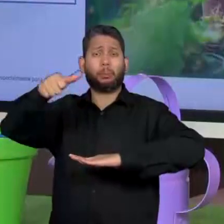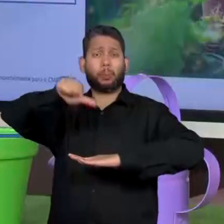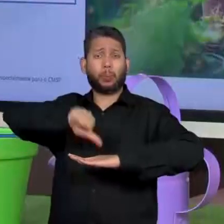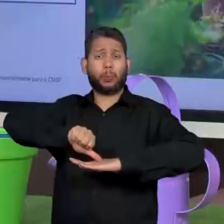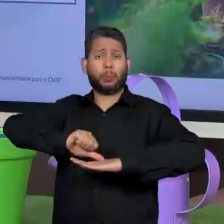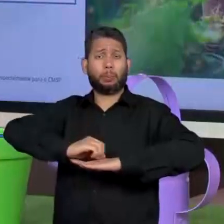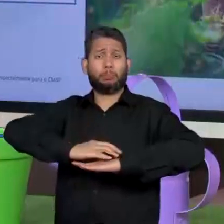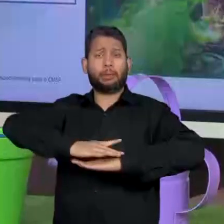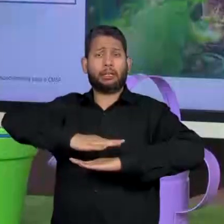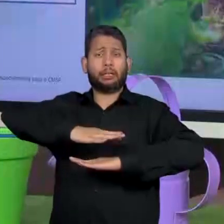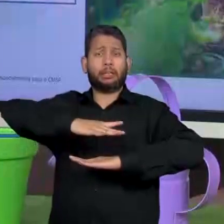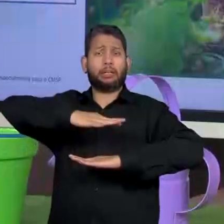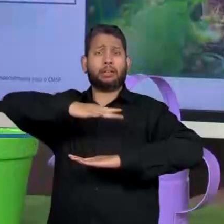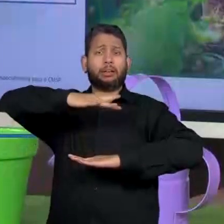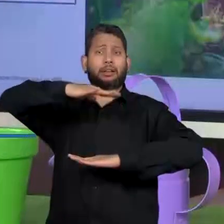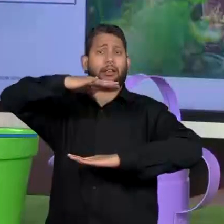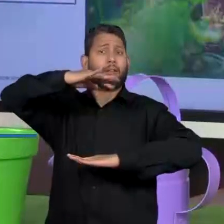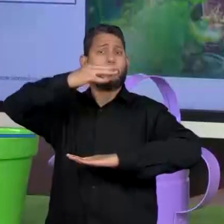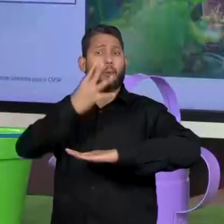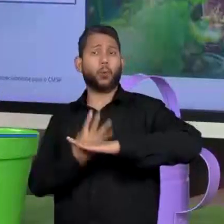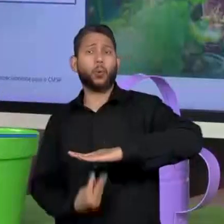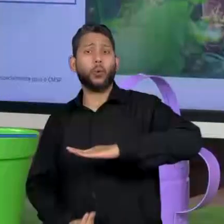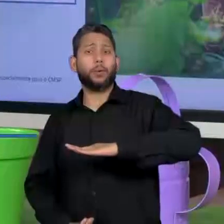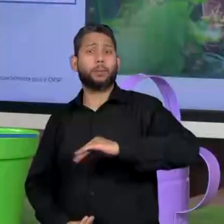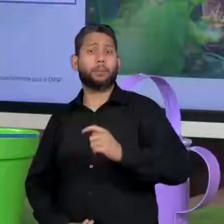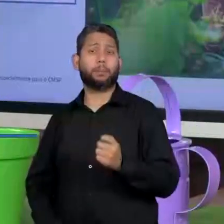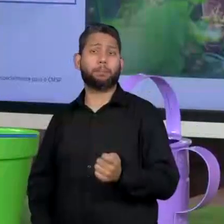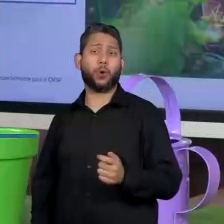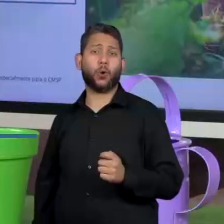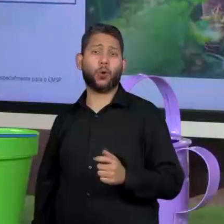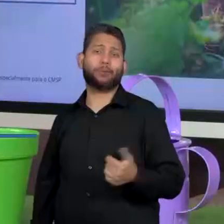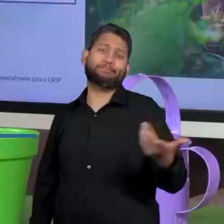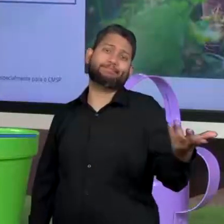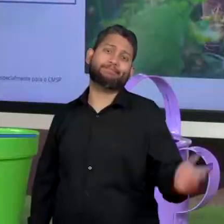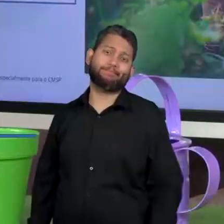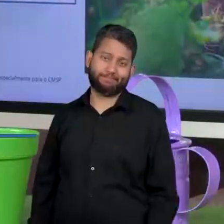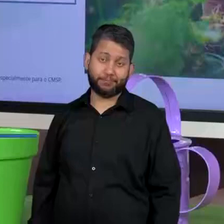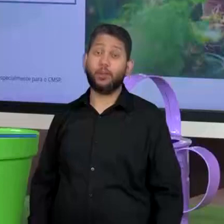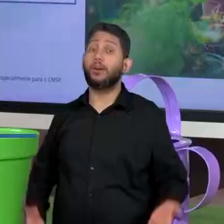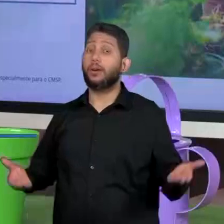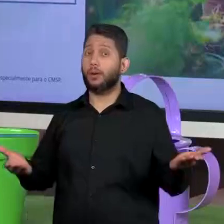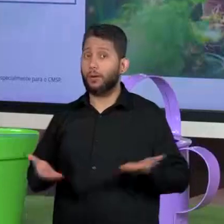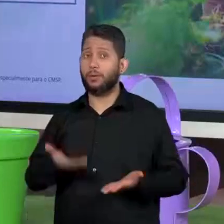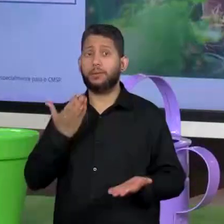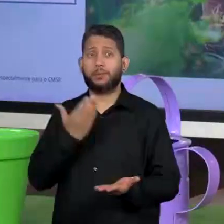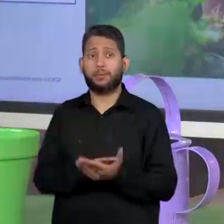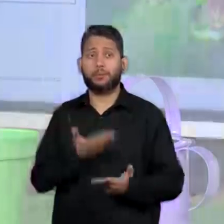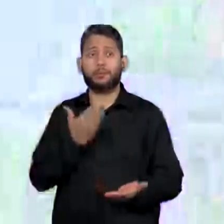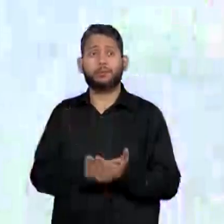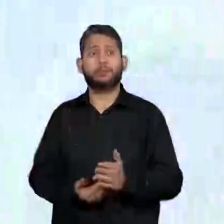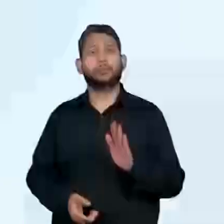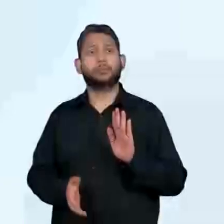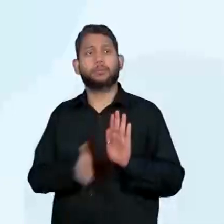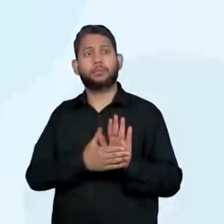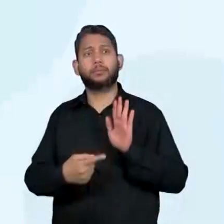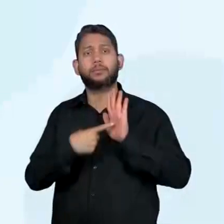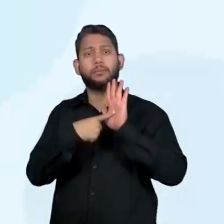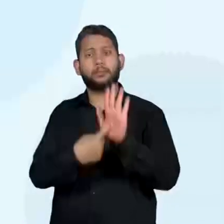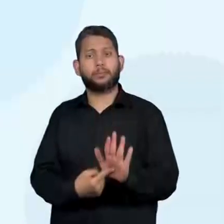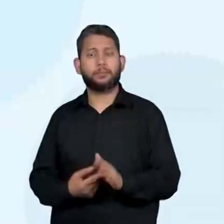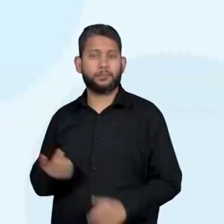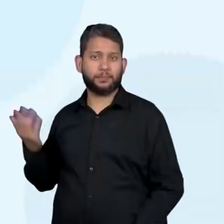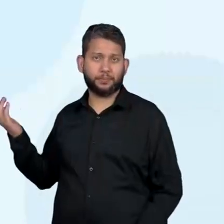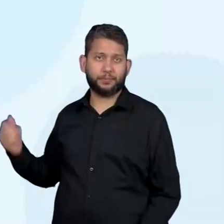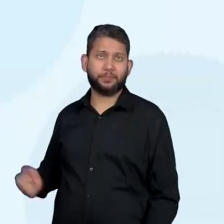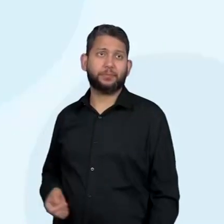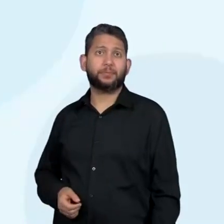água passe. Então esses dois tipos de solo nós vamos ver hoje aqui um pouquinho, tá certo? Vamos então para as nossas atividades,